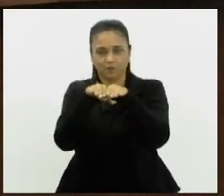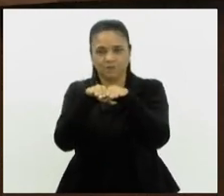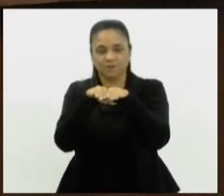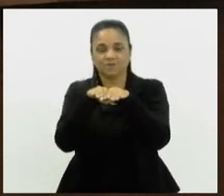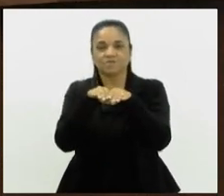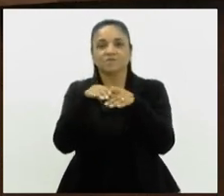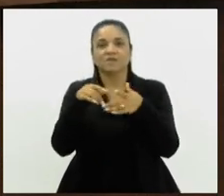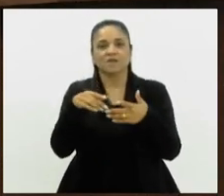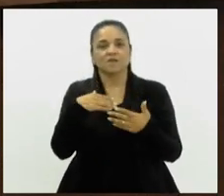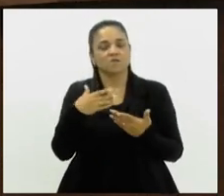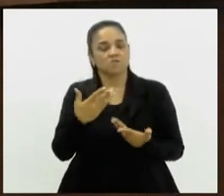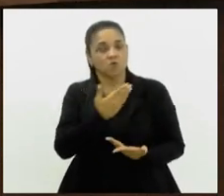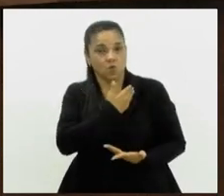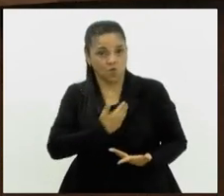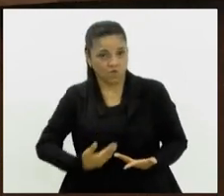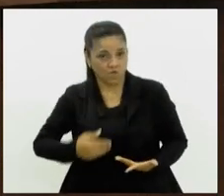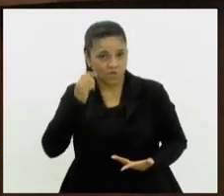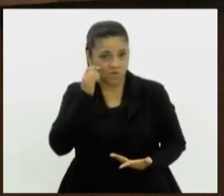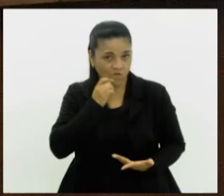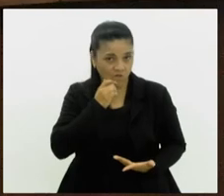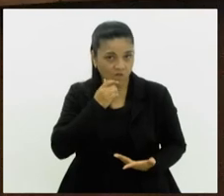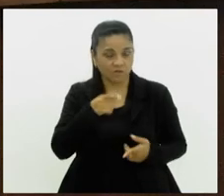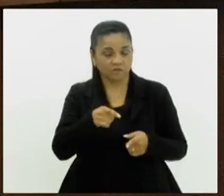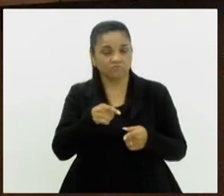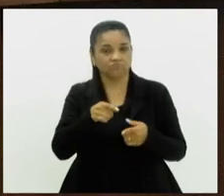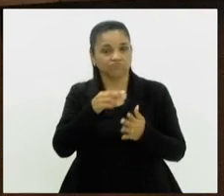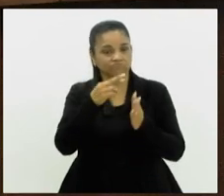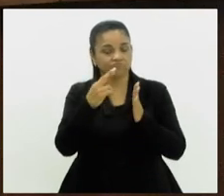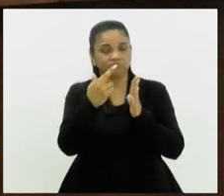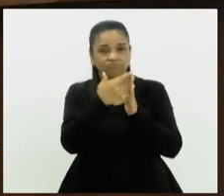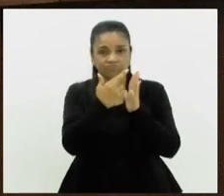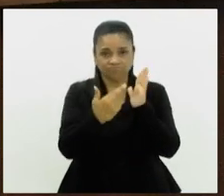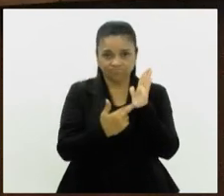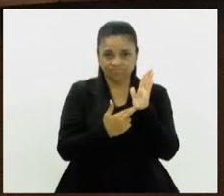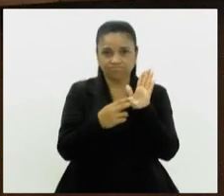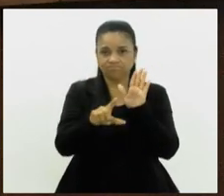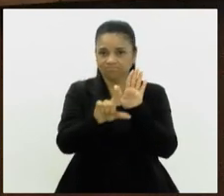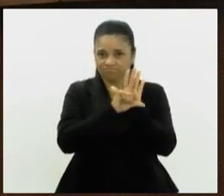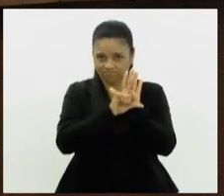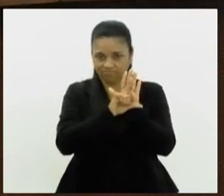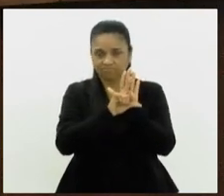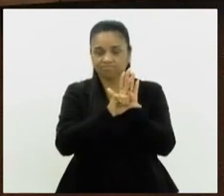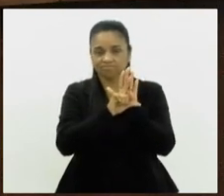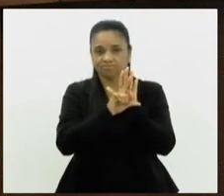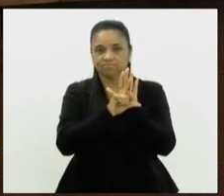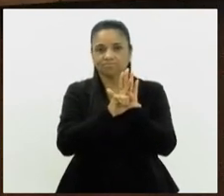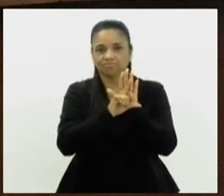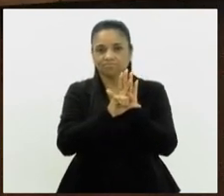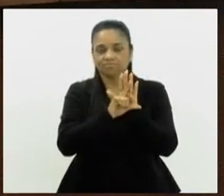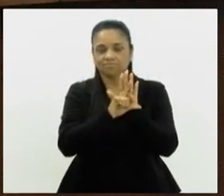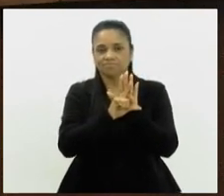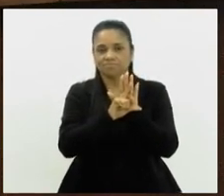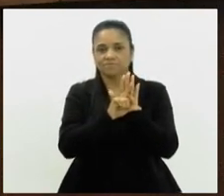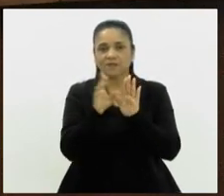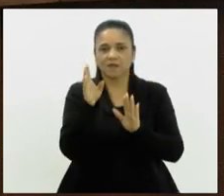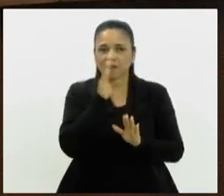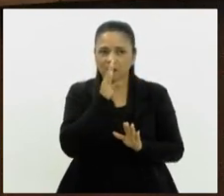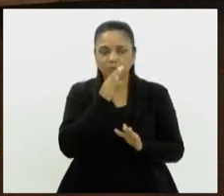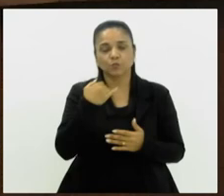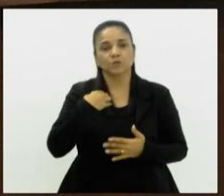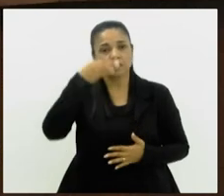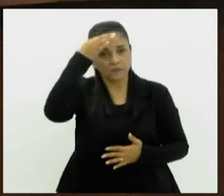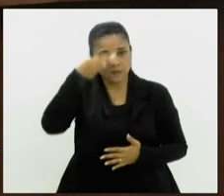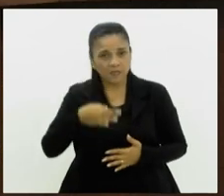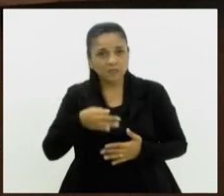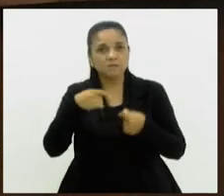que o governo faça uma regulamentação em breve, naturalmente. A gente entende que isso tem que ter